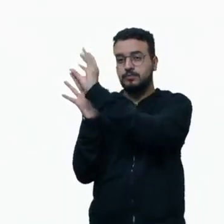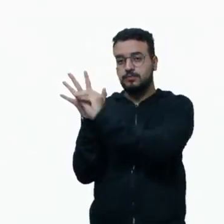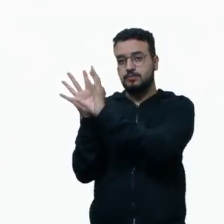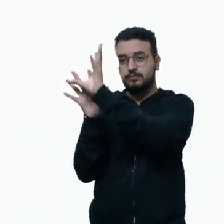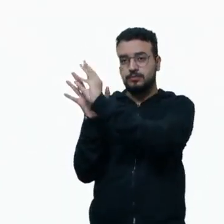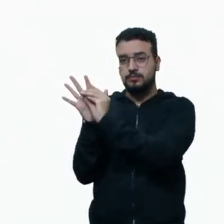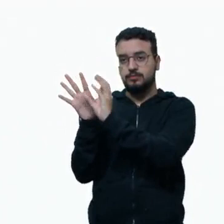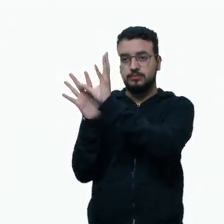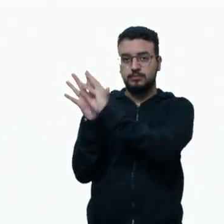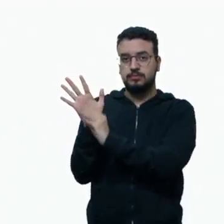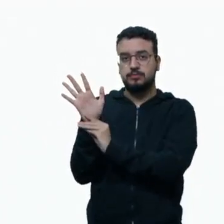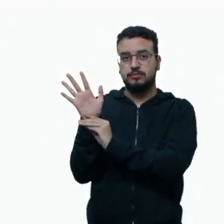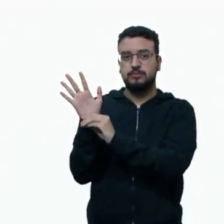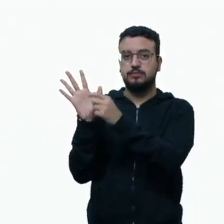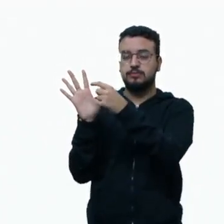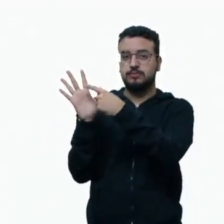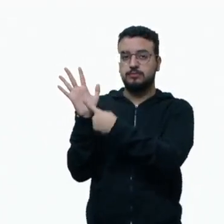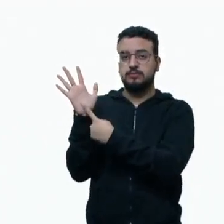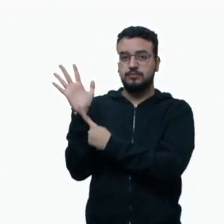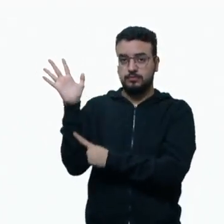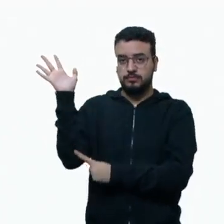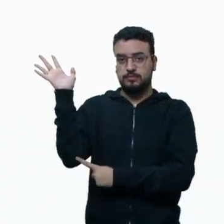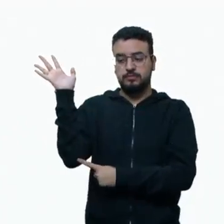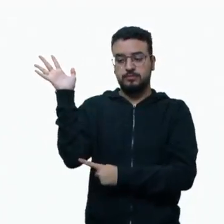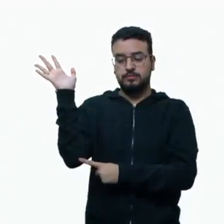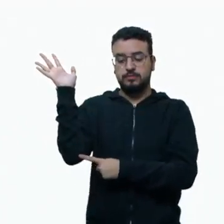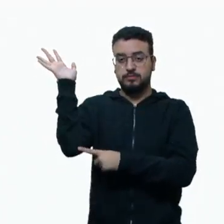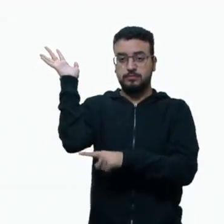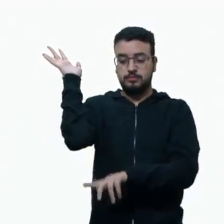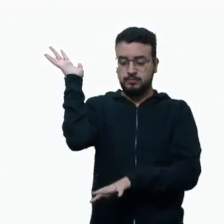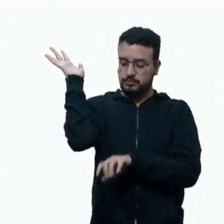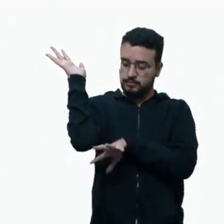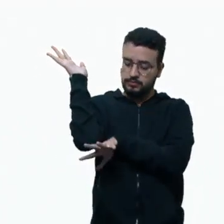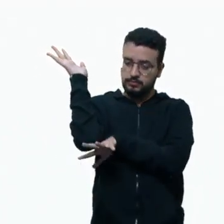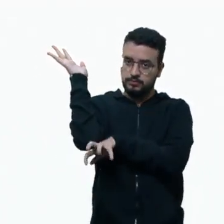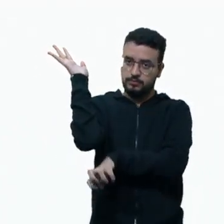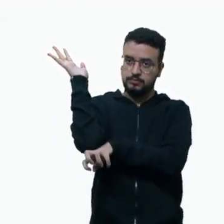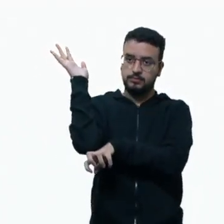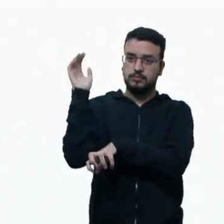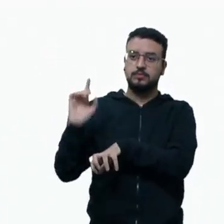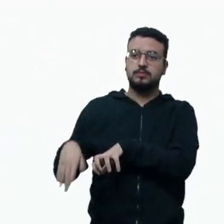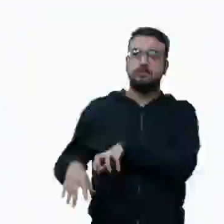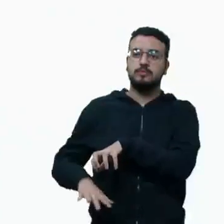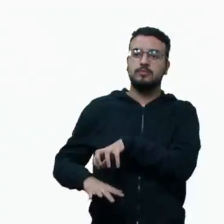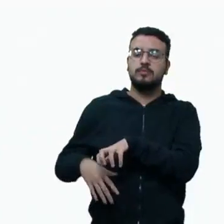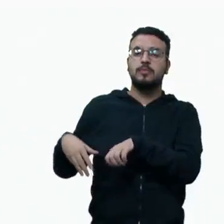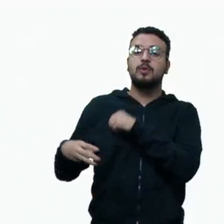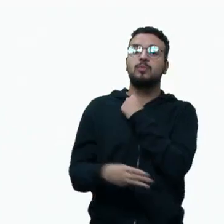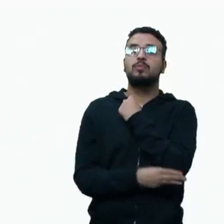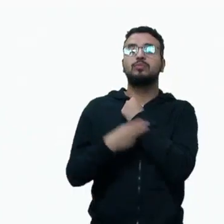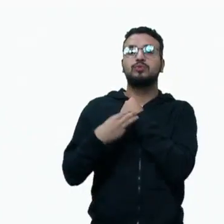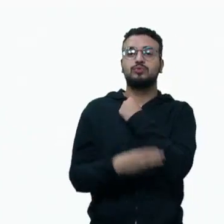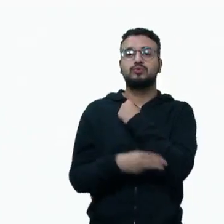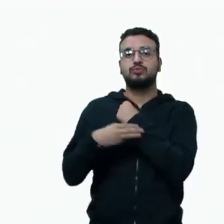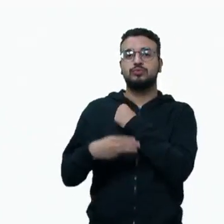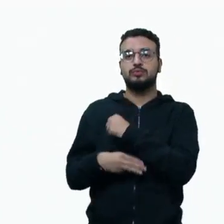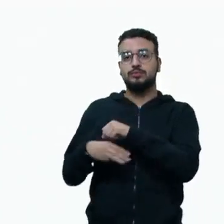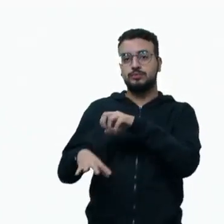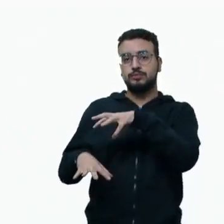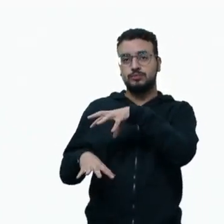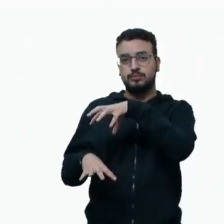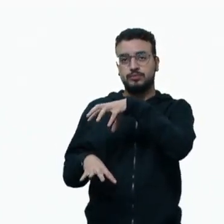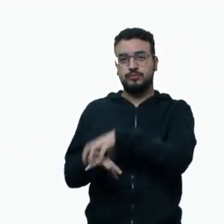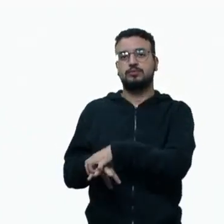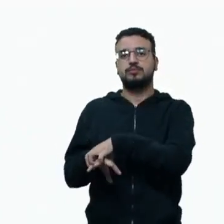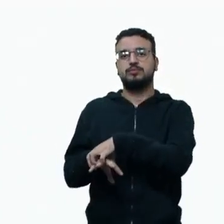ele, e eu tenho a placa neuromuscular. A placa neuromuscular é a junção que eu tenho, né, é a parte da célula nervosa que vai ser acoplada